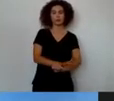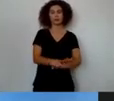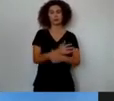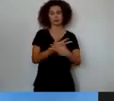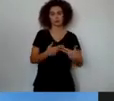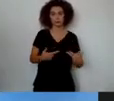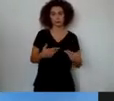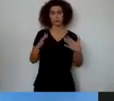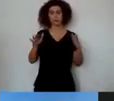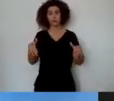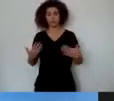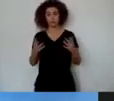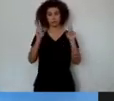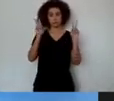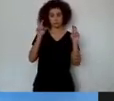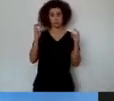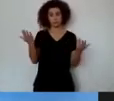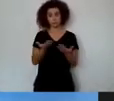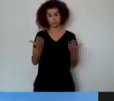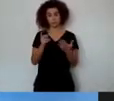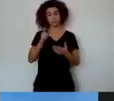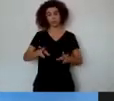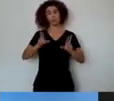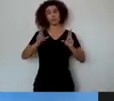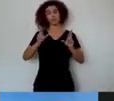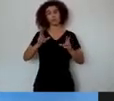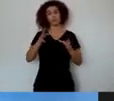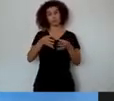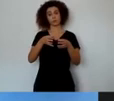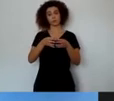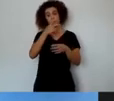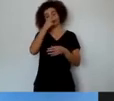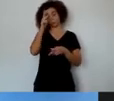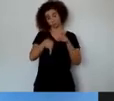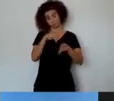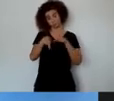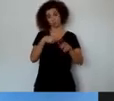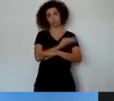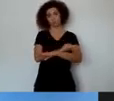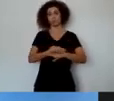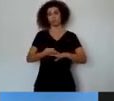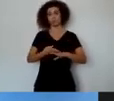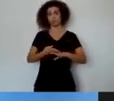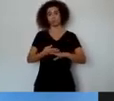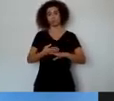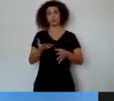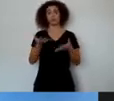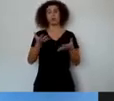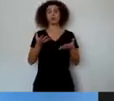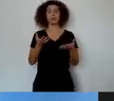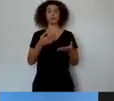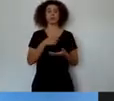papo hoje é a respeito da branquitude, né, e é muito bom ter essa possibilidade. E aí, eu gostaria de convidar vocês, talvez,